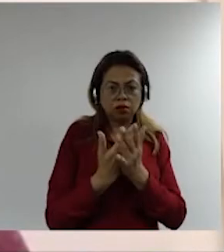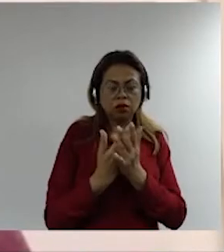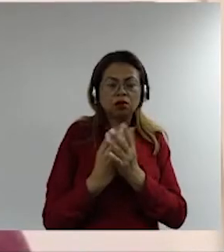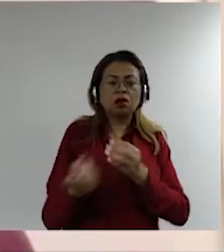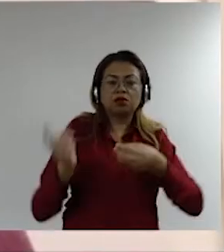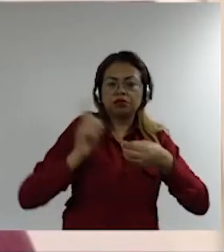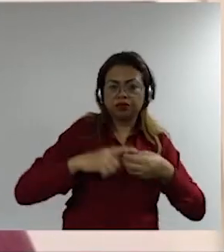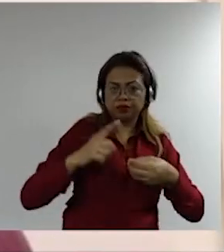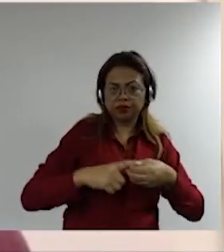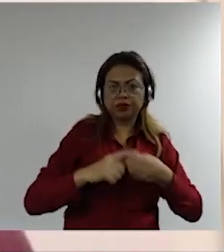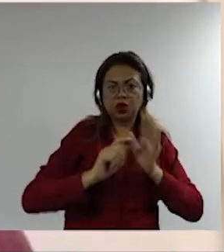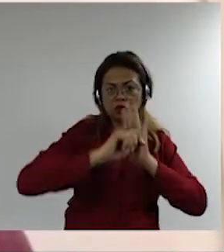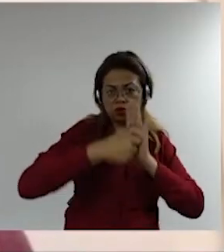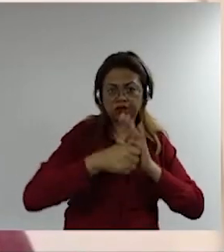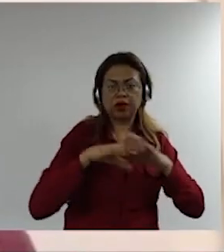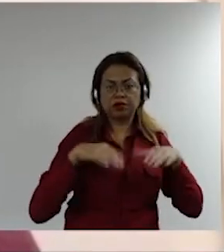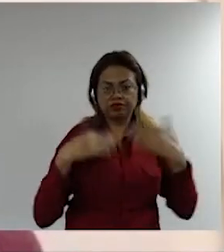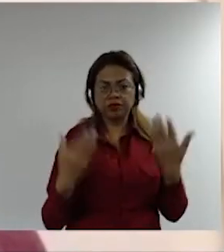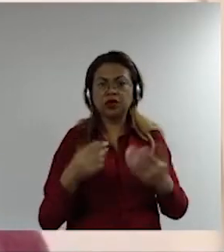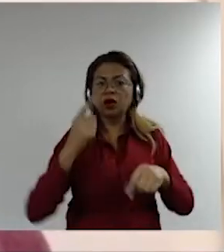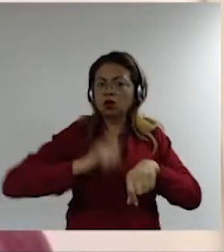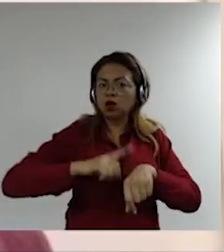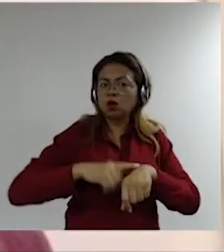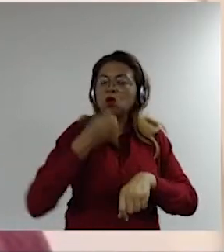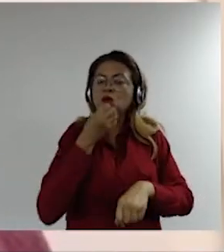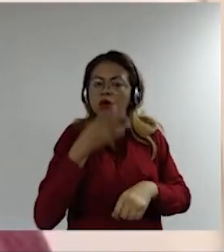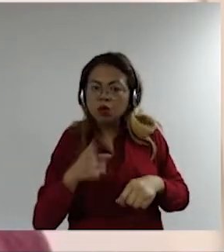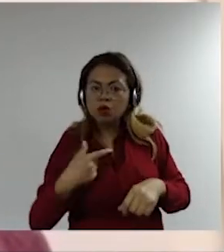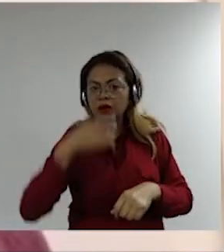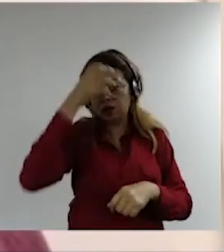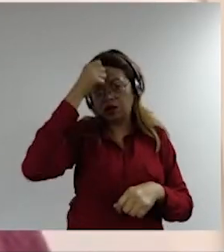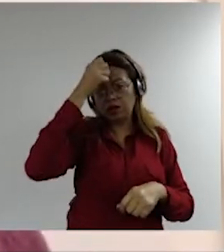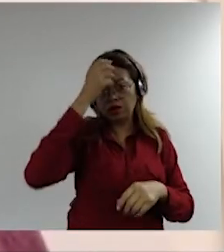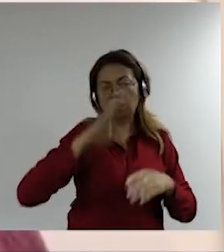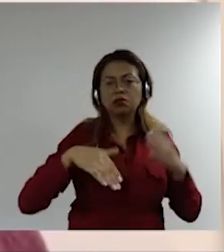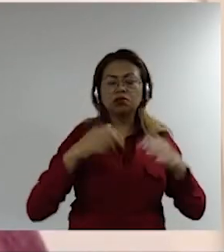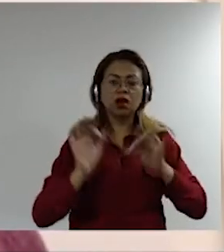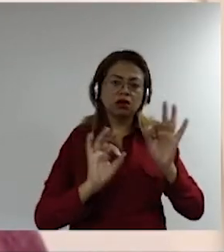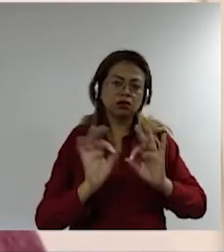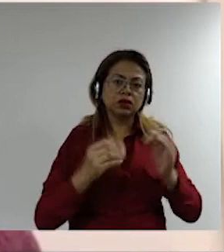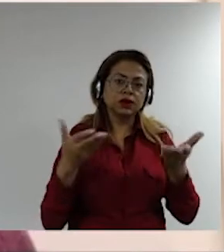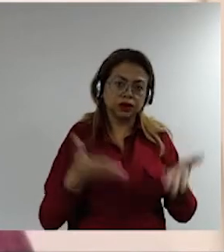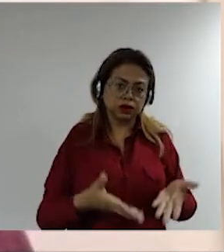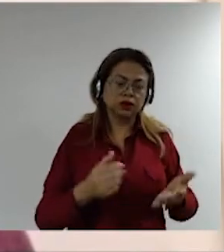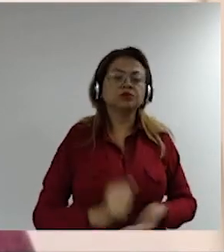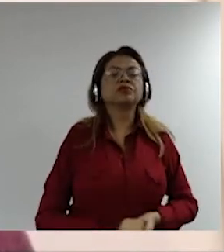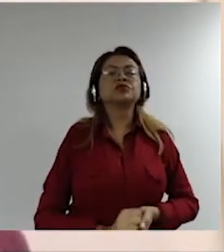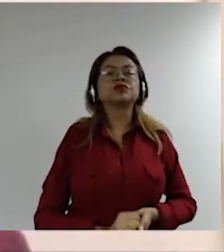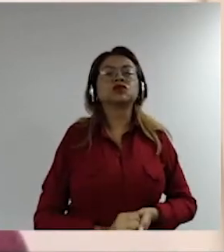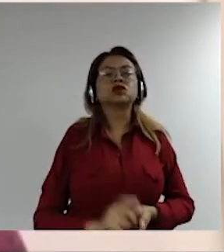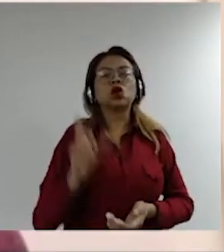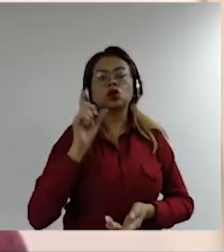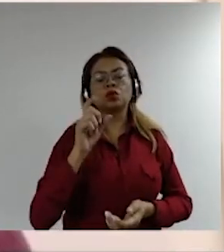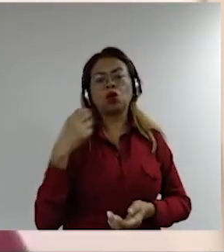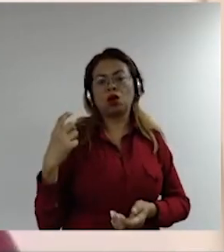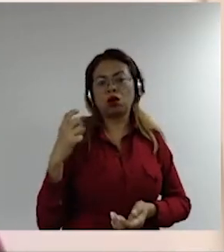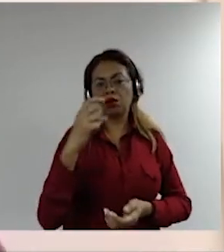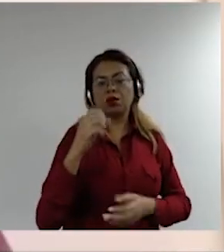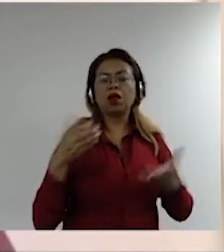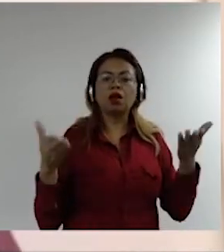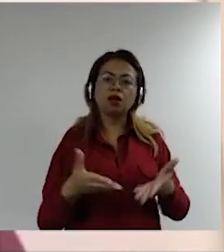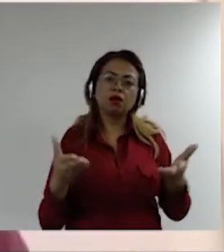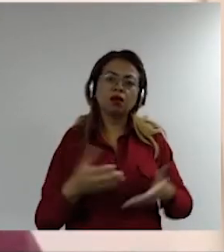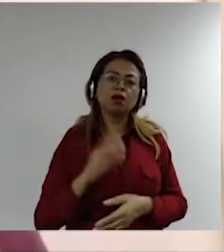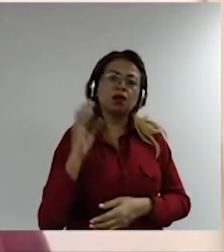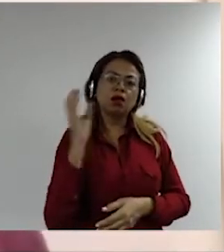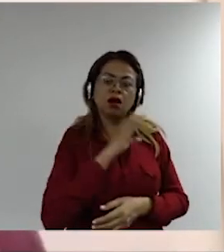voltar a fechar por algum tempo. Então, é um momento bom de se aprender a lidar com isso. Então, é isso, né, em poucas palavras e de maneira